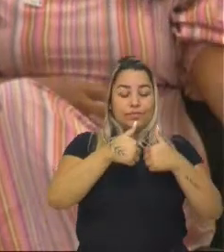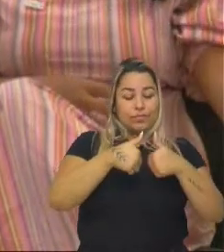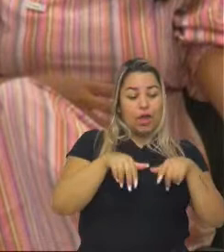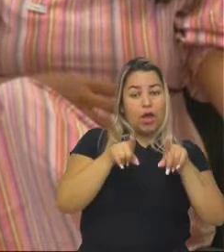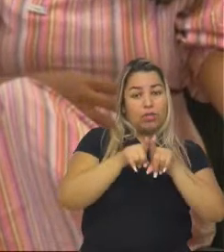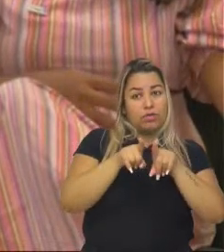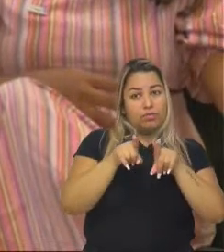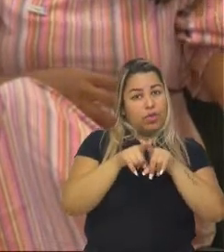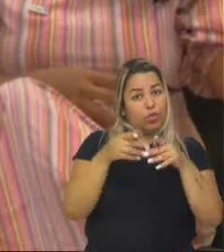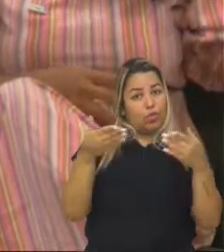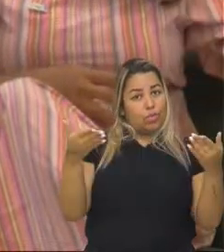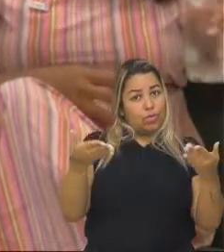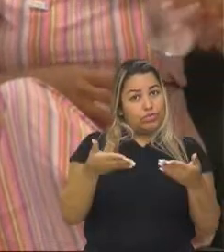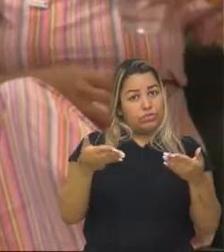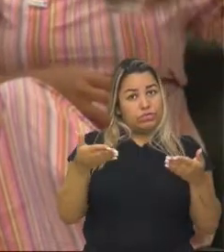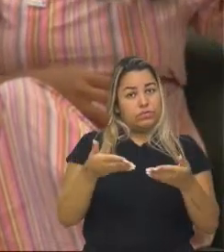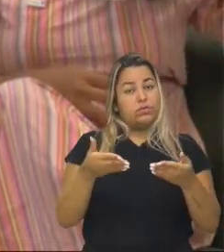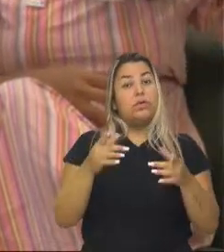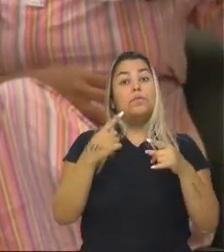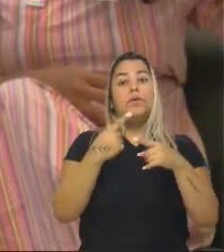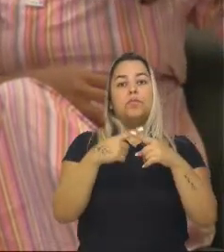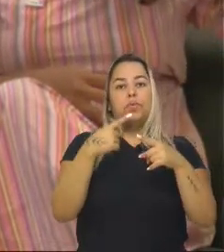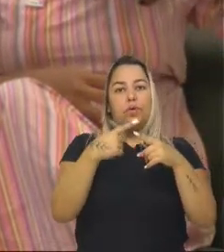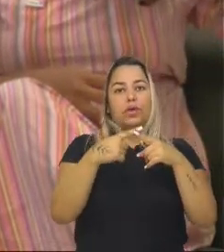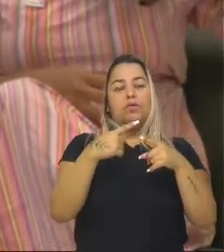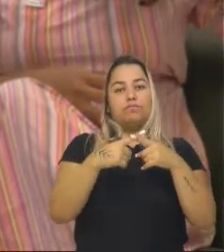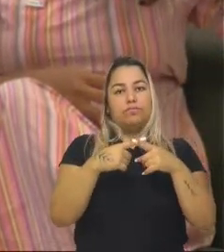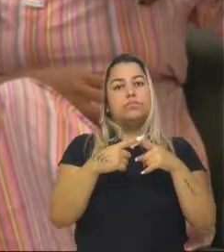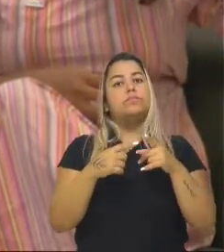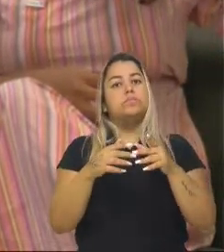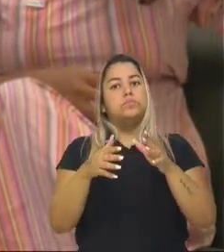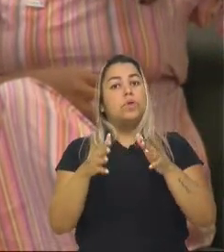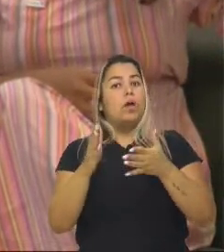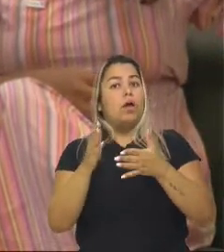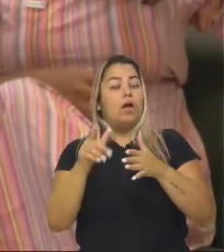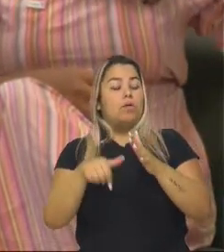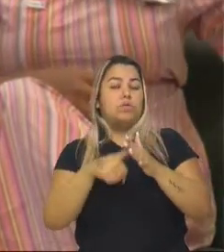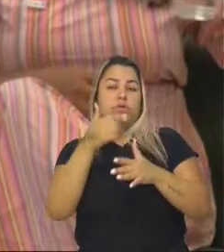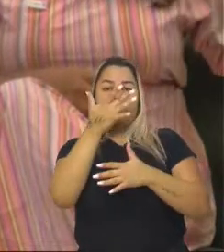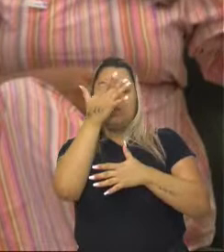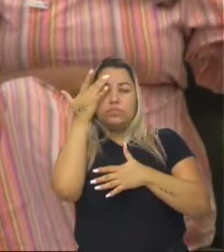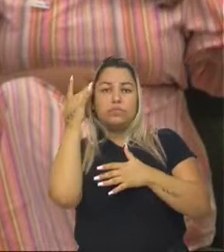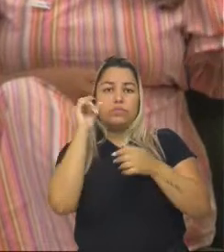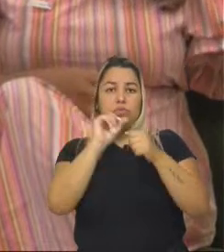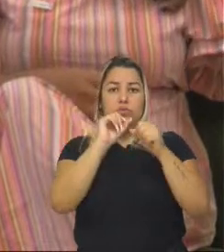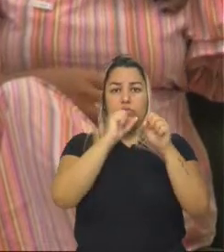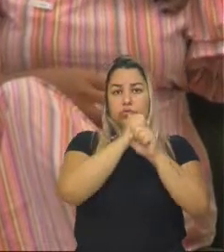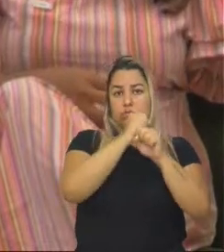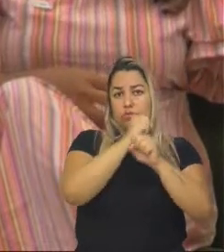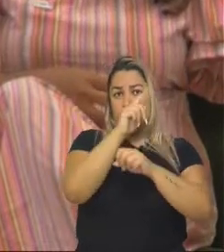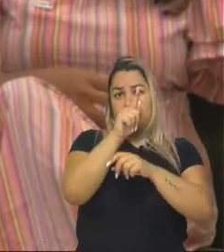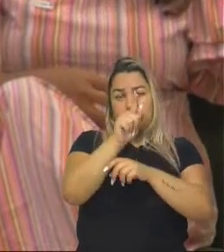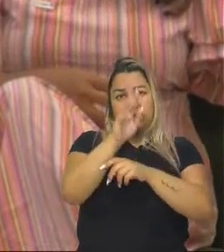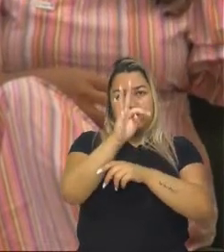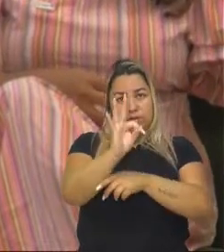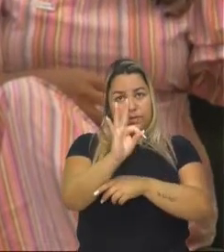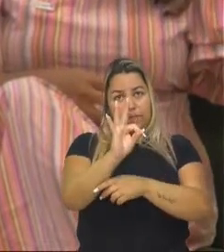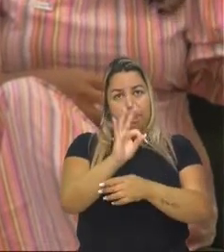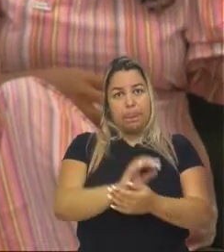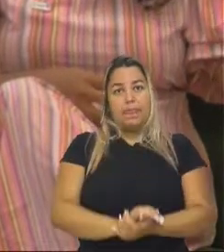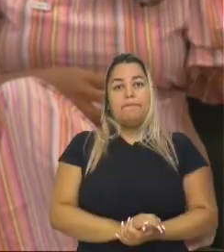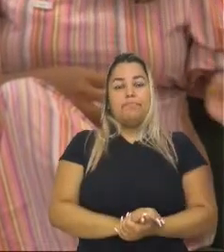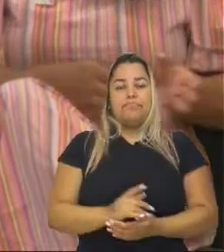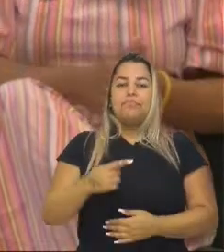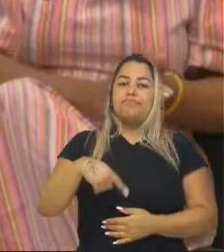hoje, principalmente porque fui uma das pessoas que fez parte, né, da construção do GT. É, então,